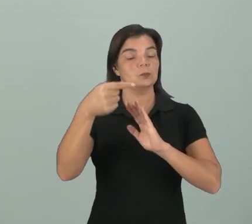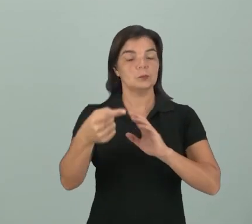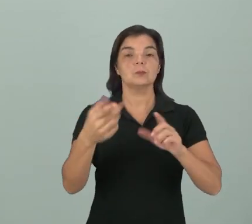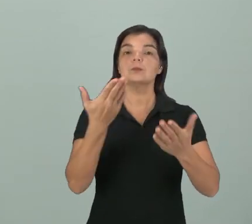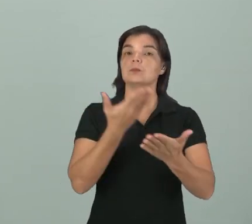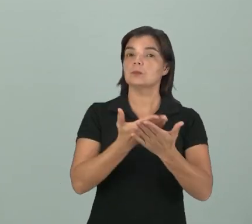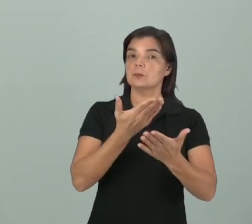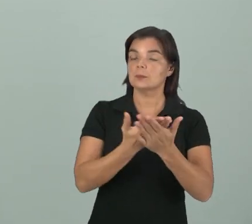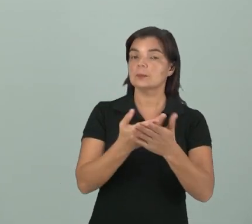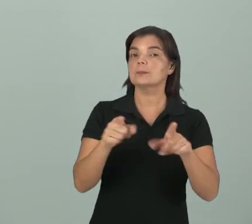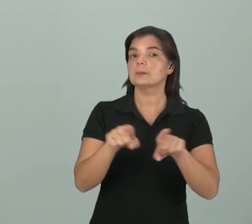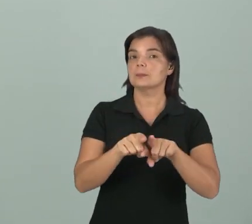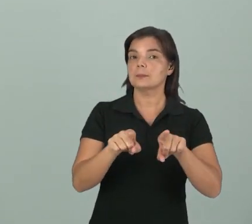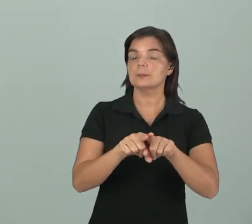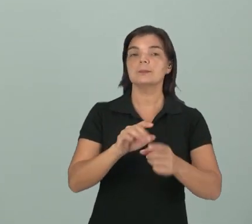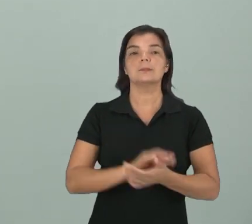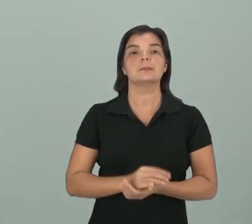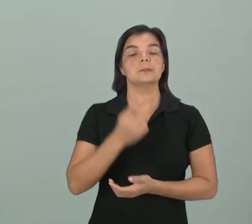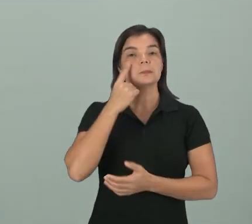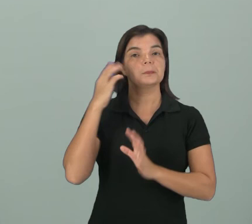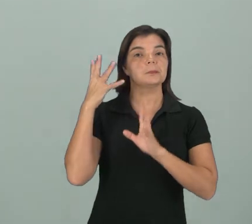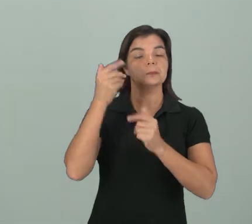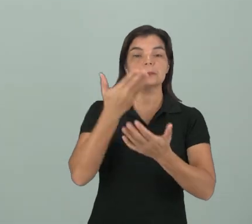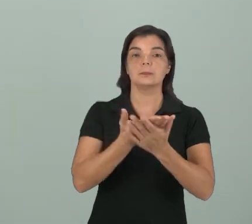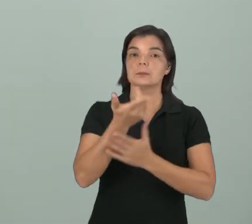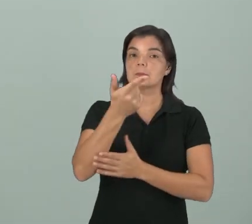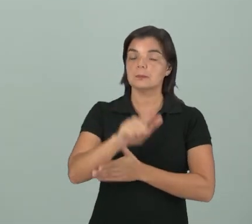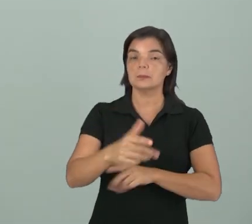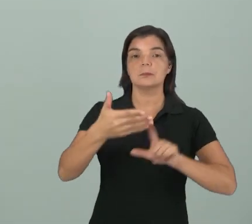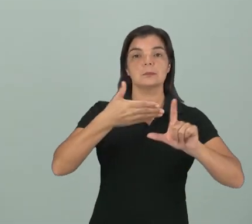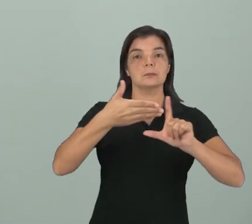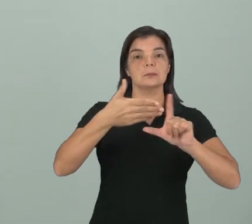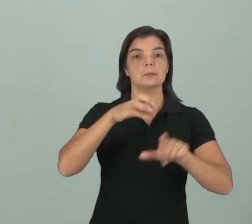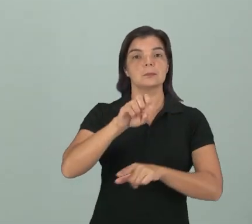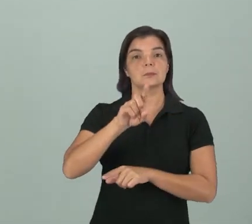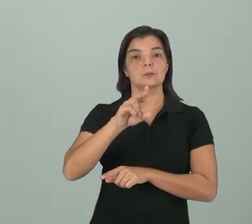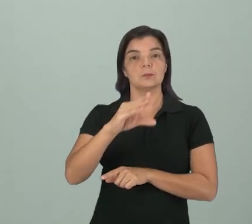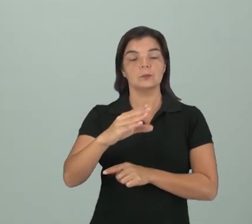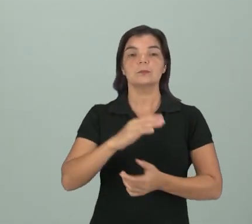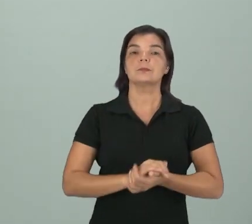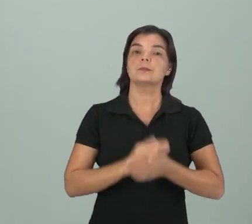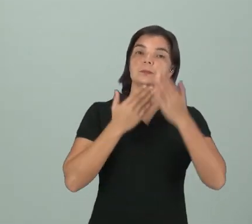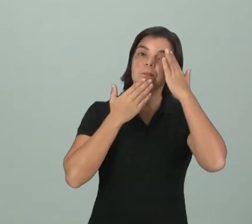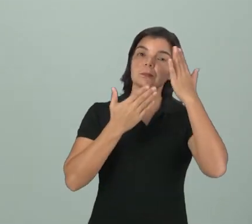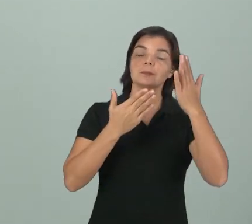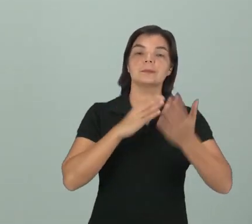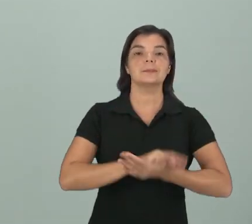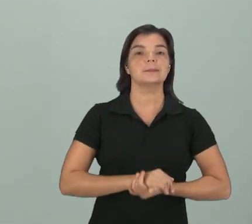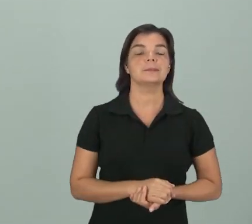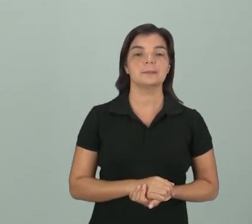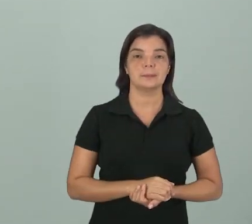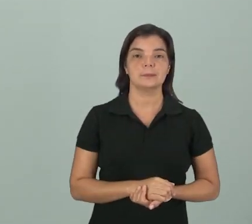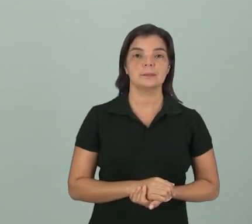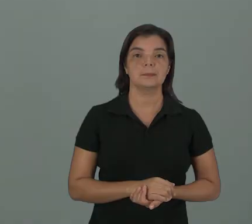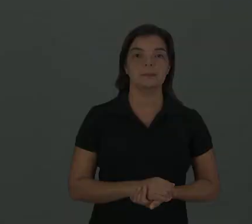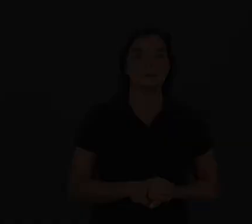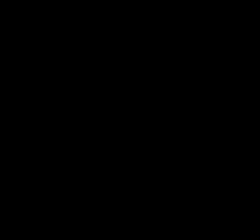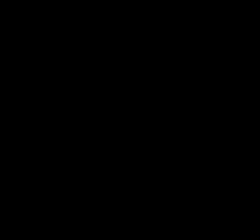que nós já estudamos. Para rever esta aula novamente, acessem o portal EduquiAcre. Obrigada!